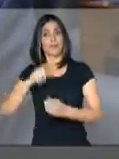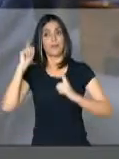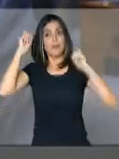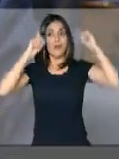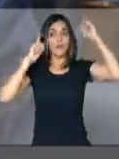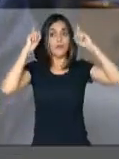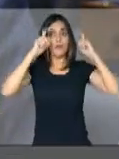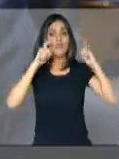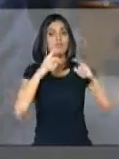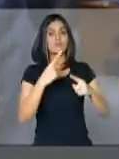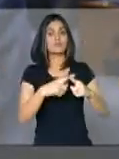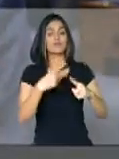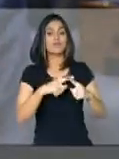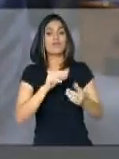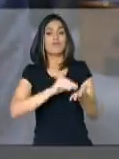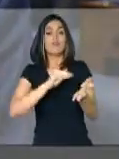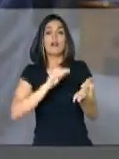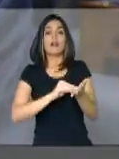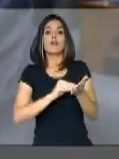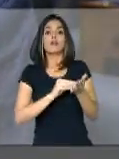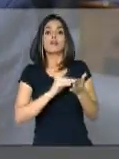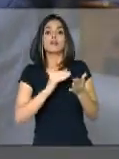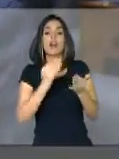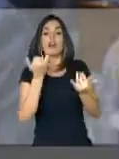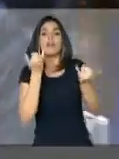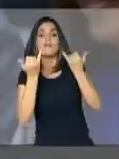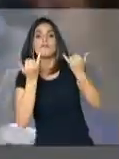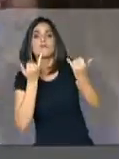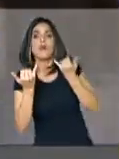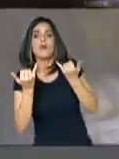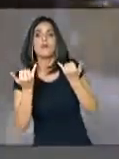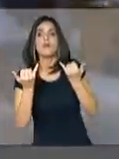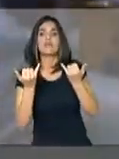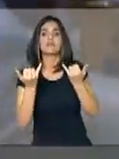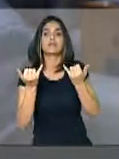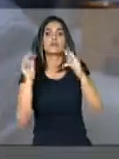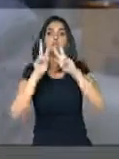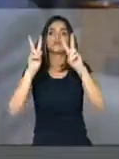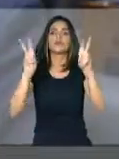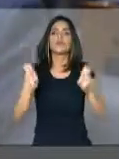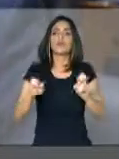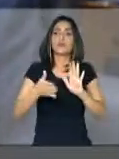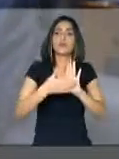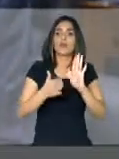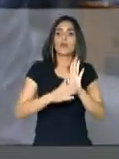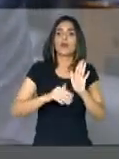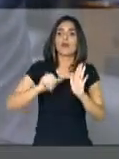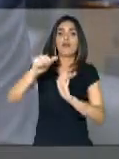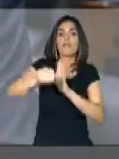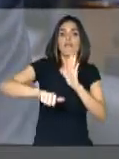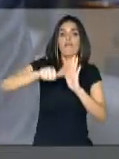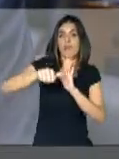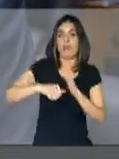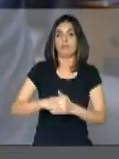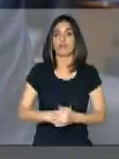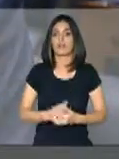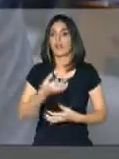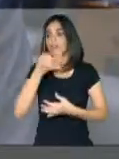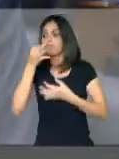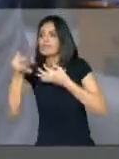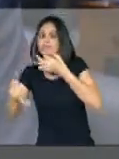com a falta de informação que os deputados têm sobre a reforma. Eu vejo muitos discursos